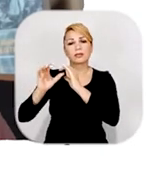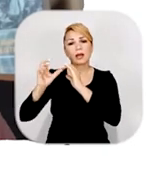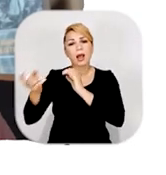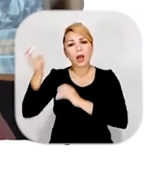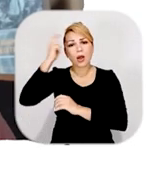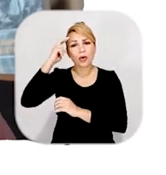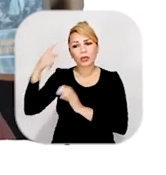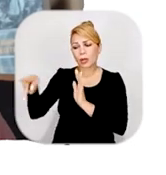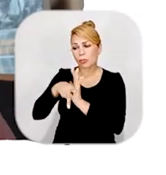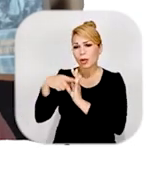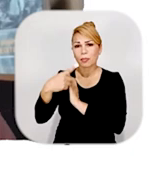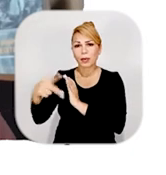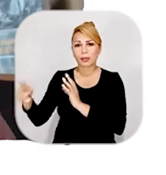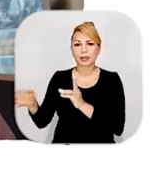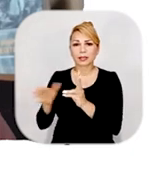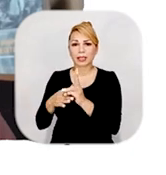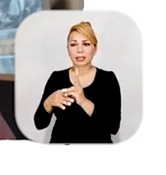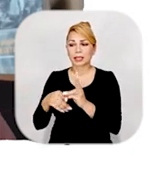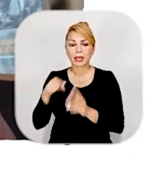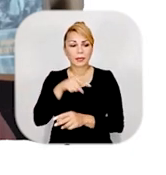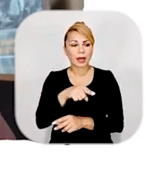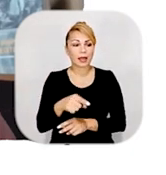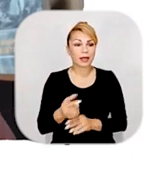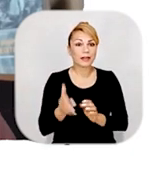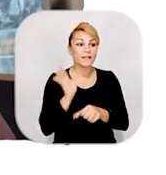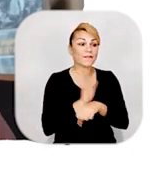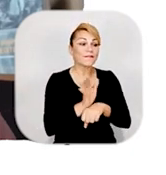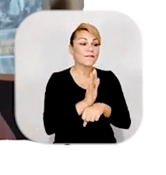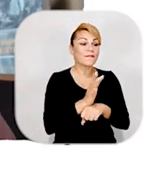fantástico. Eu queria acrescentar que